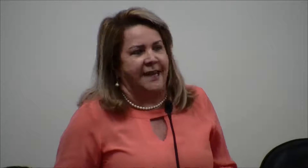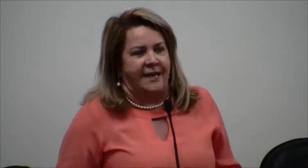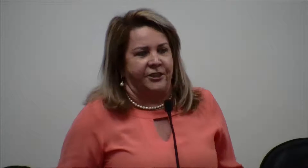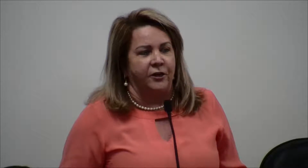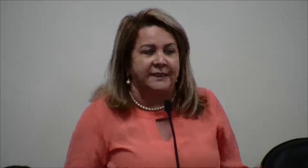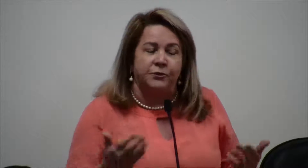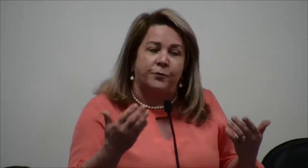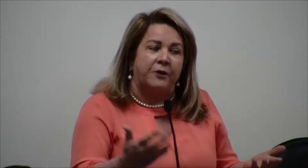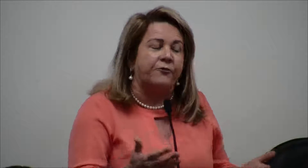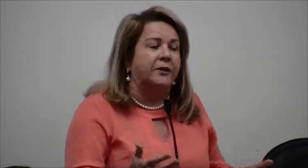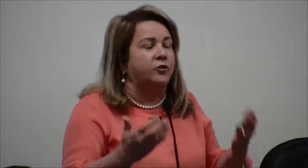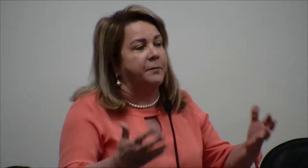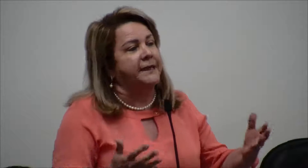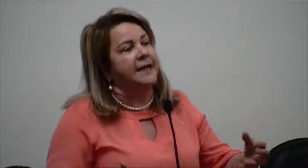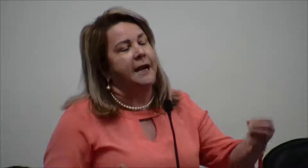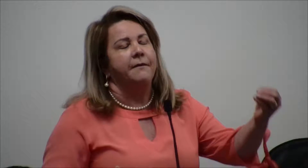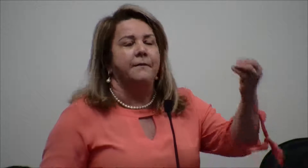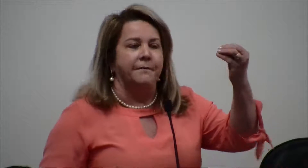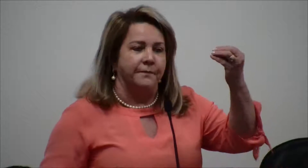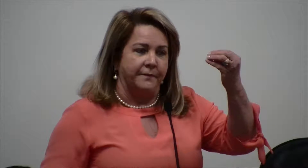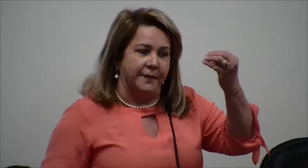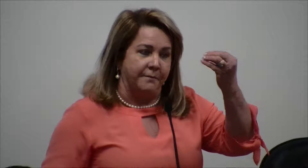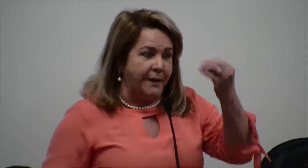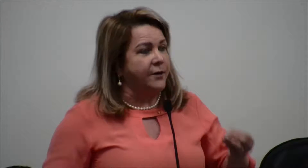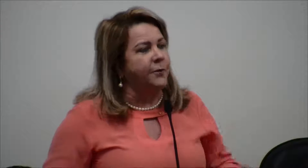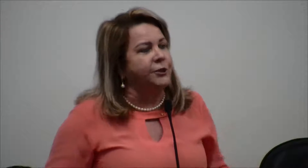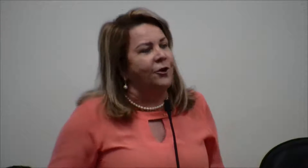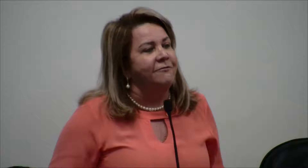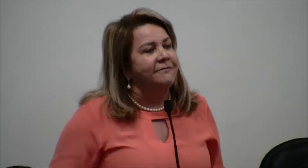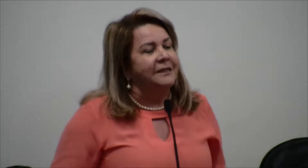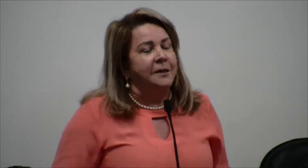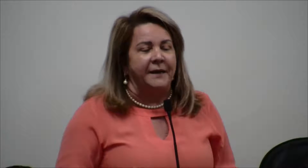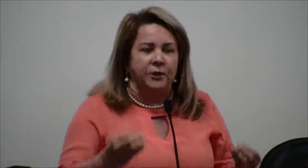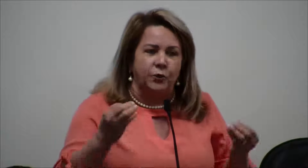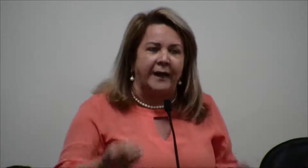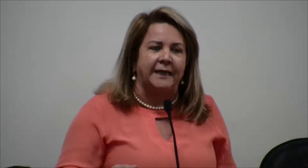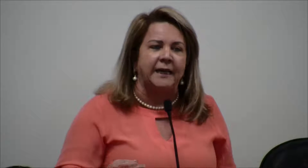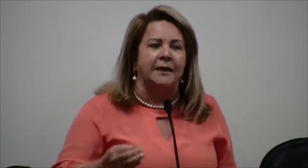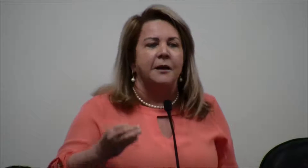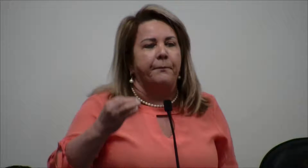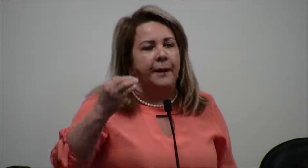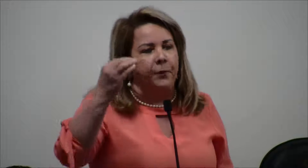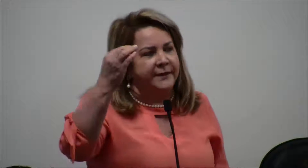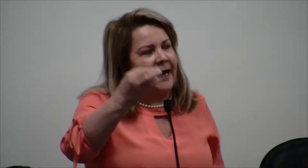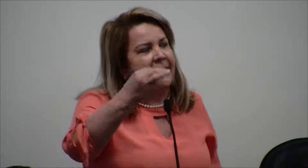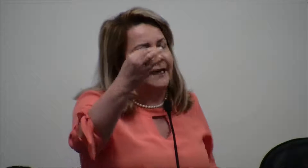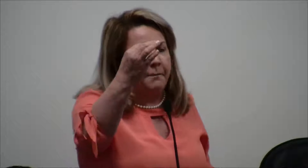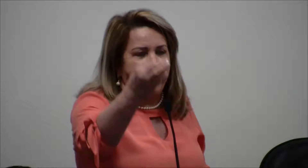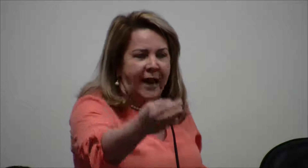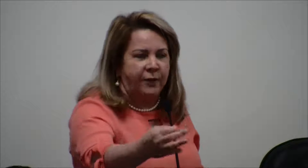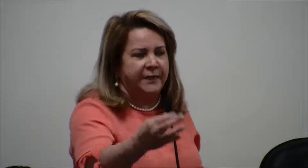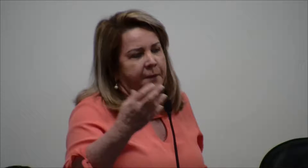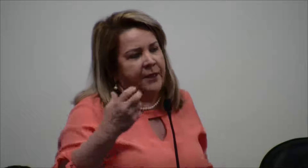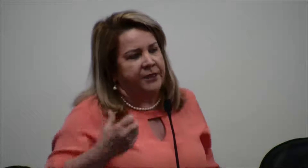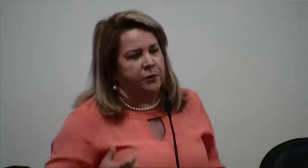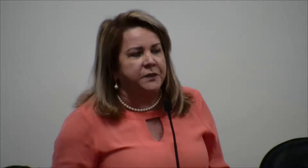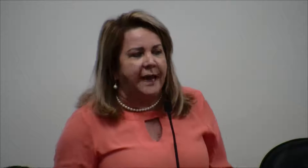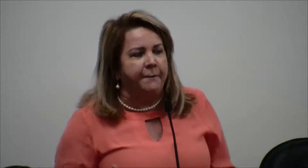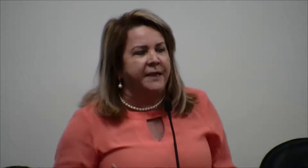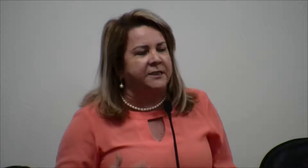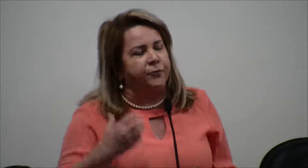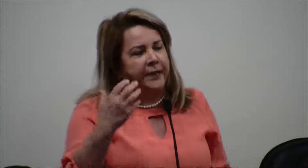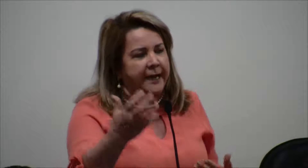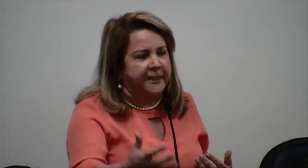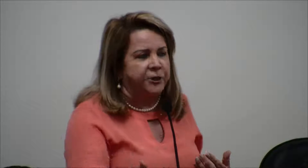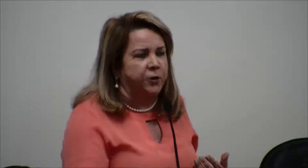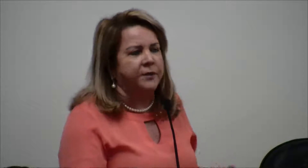dessa cidade. Nós temos um prefeito, o nome dele é Mário Botion. Mas eu estou aqui para poder lembrá-lo, de repente ele não